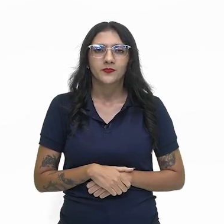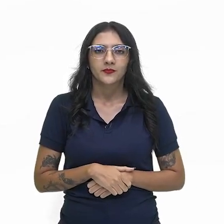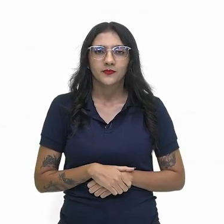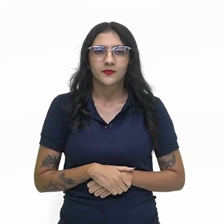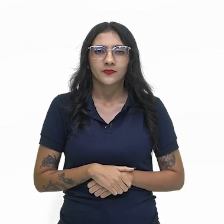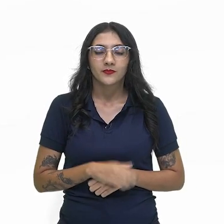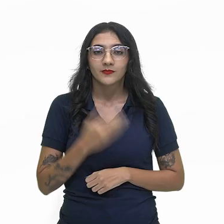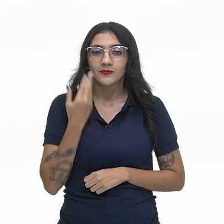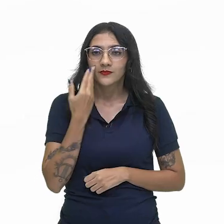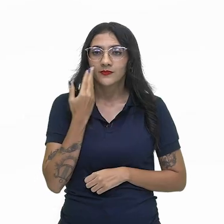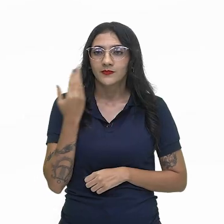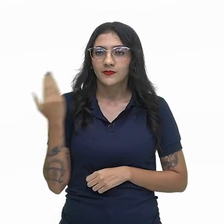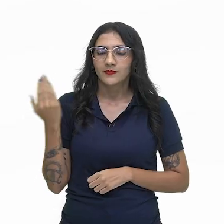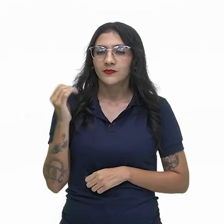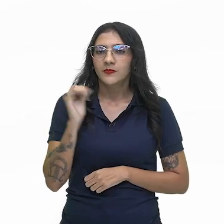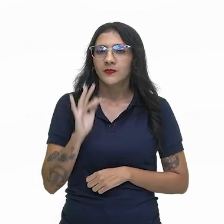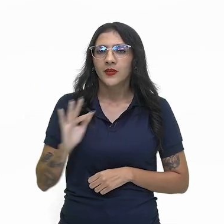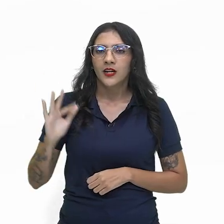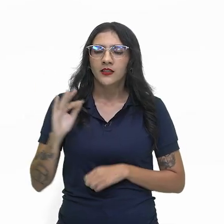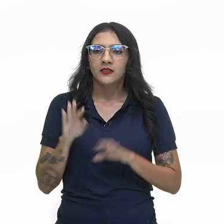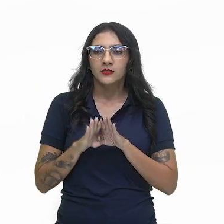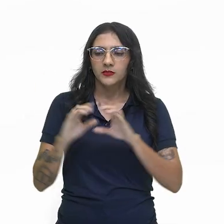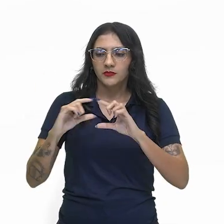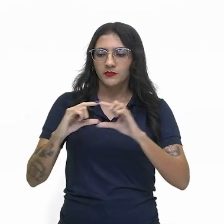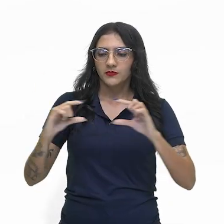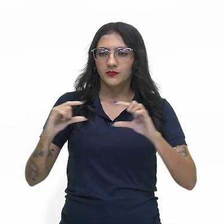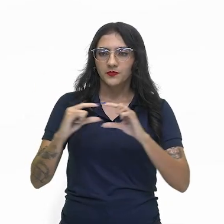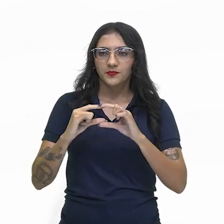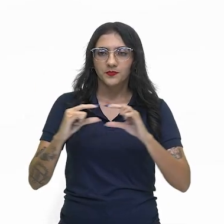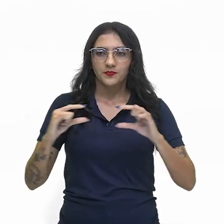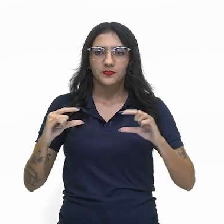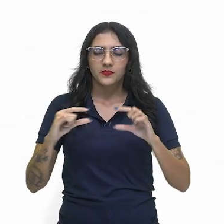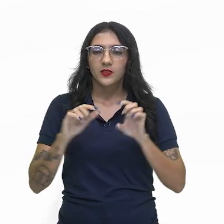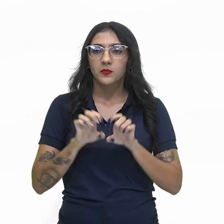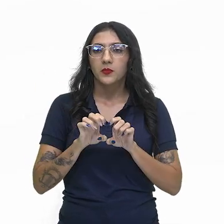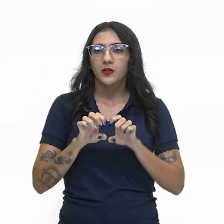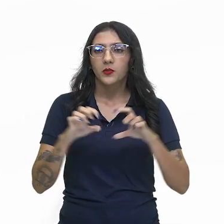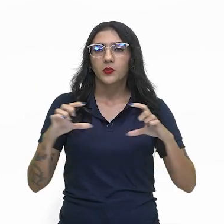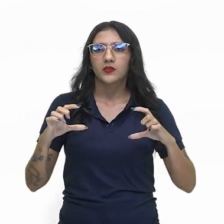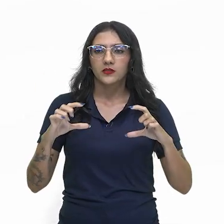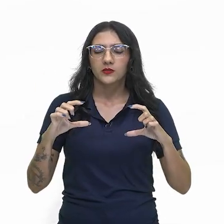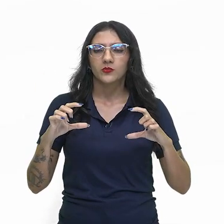uma representação e embaixo nós temos uma equação